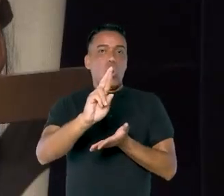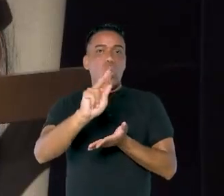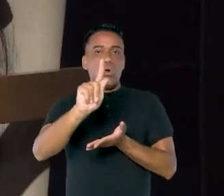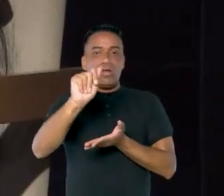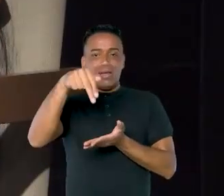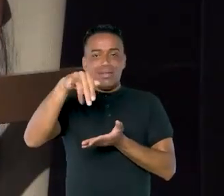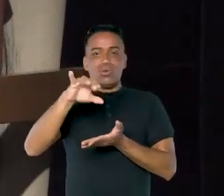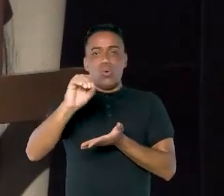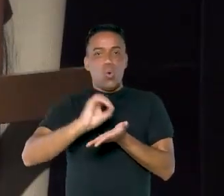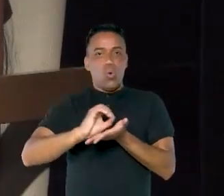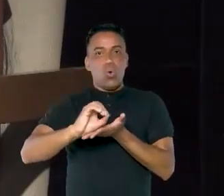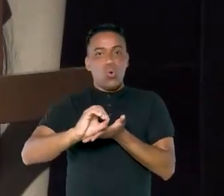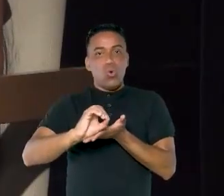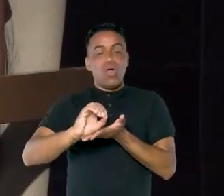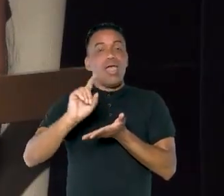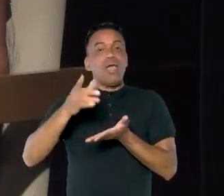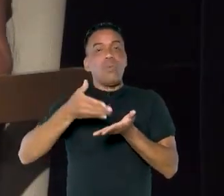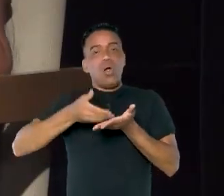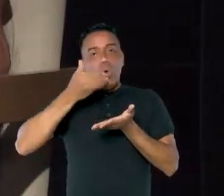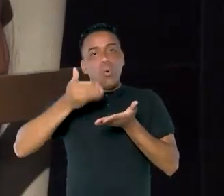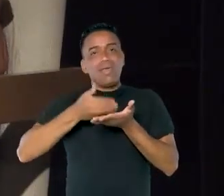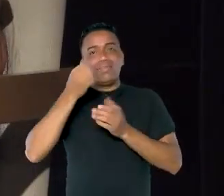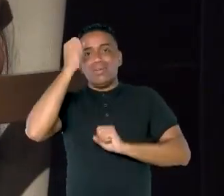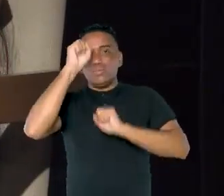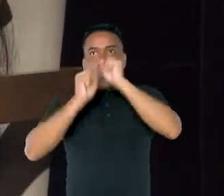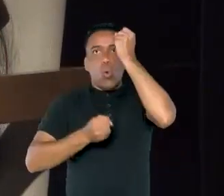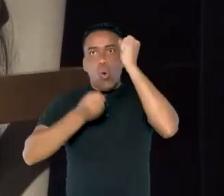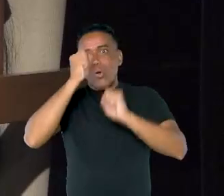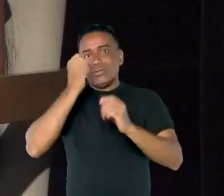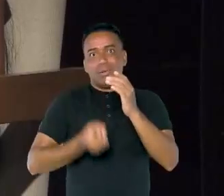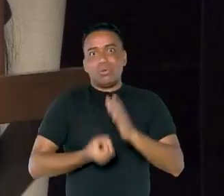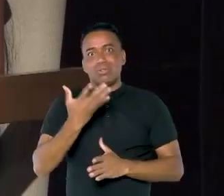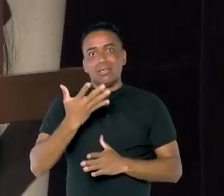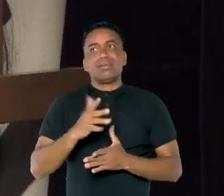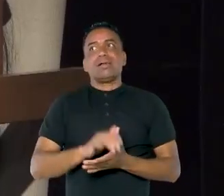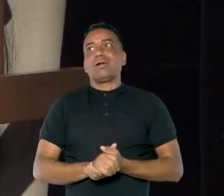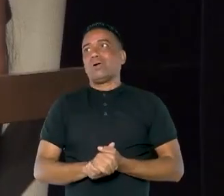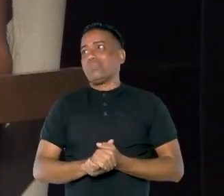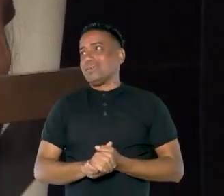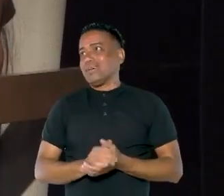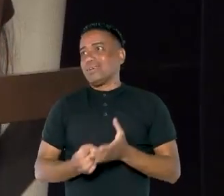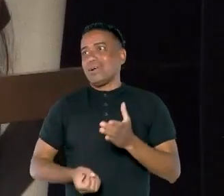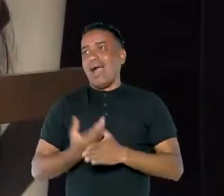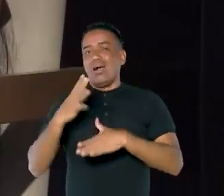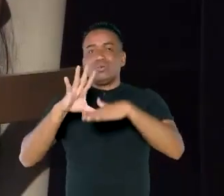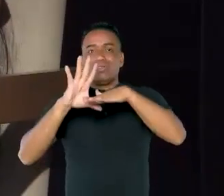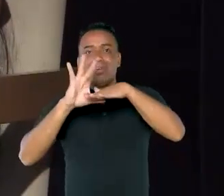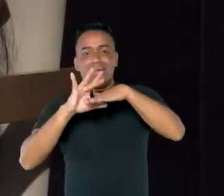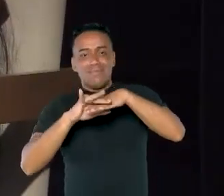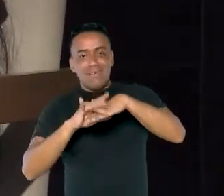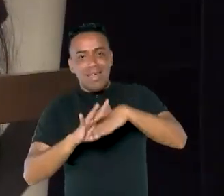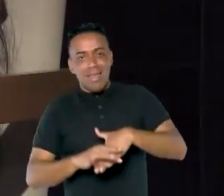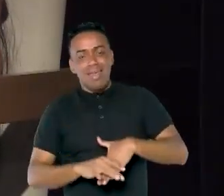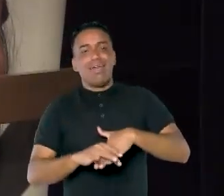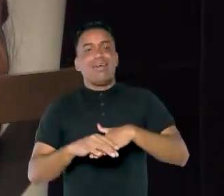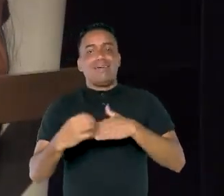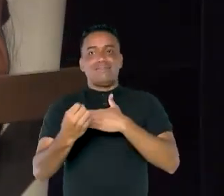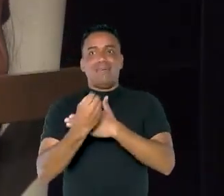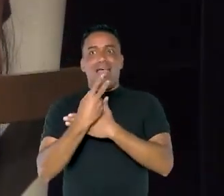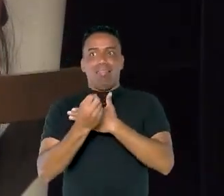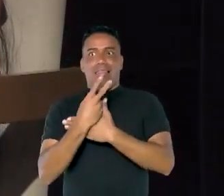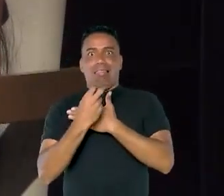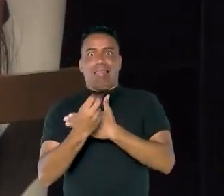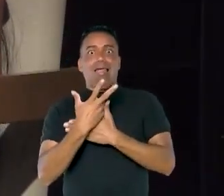comida que é industrializada, uma comida que mata, uma comida que envenena você, né? Então,